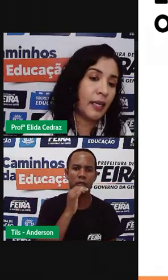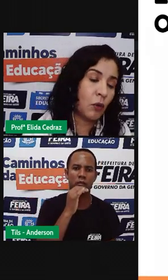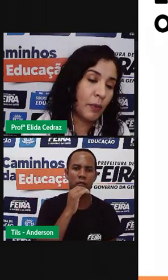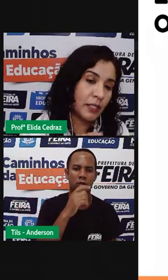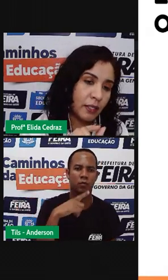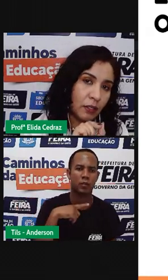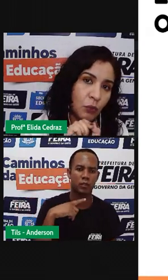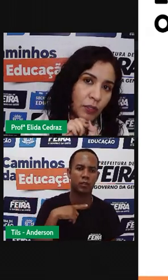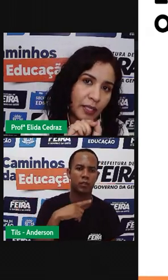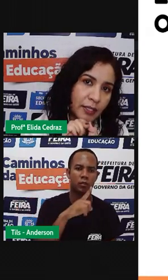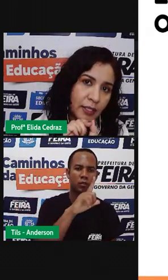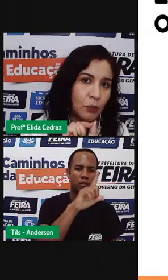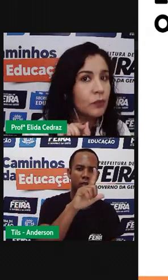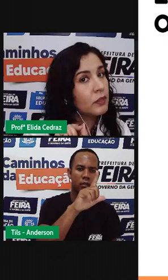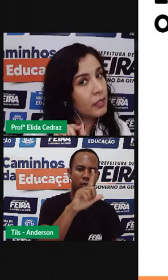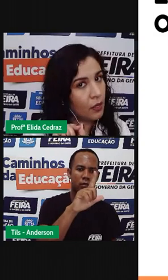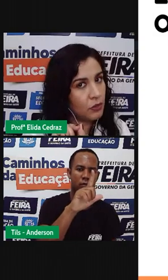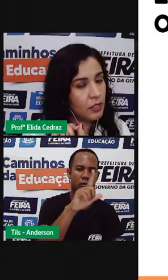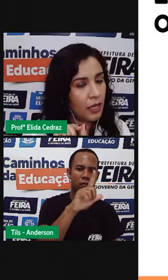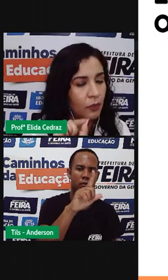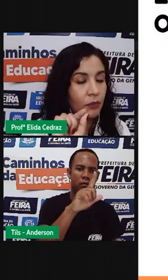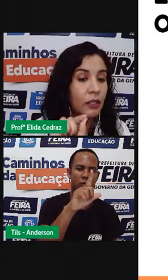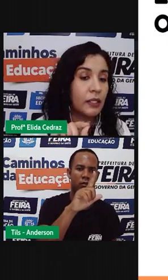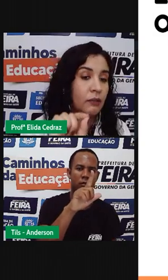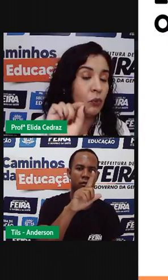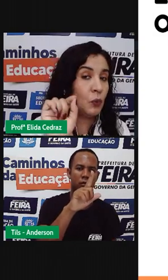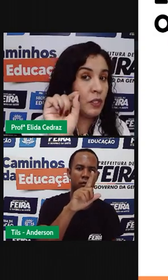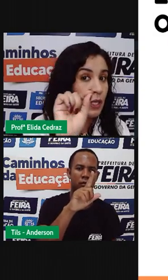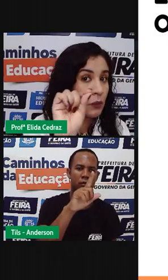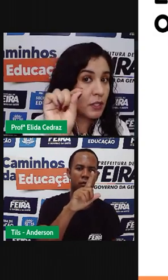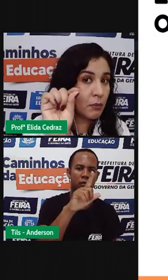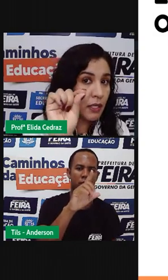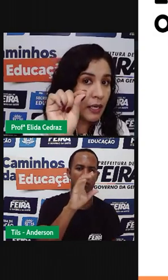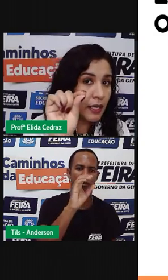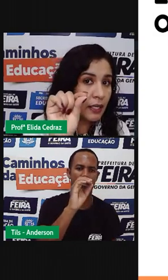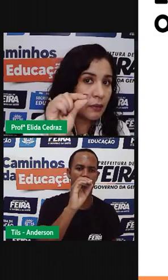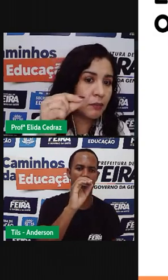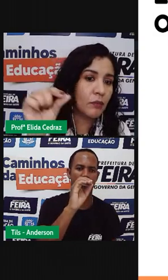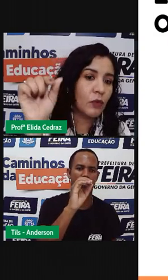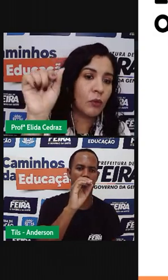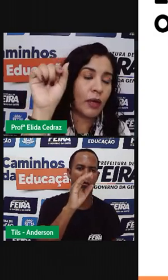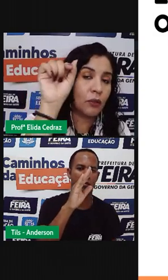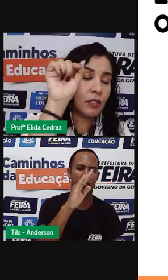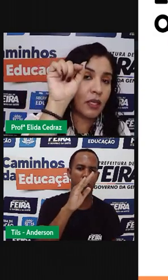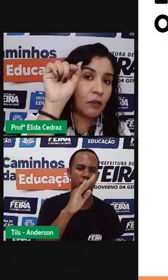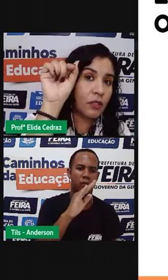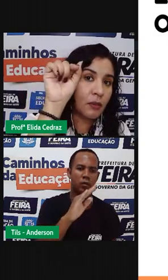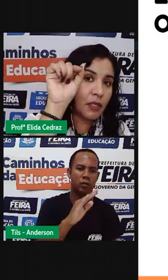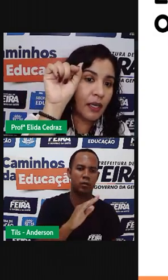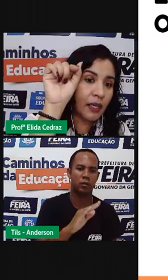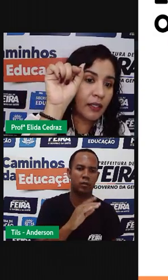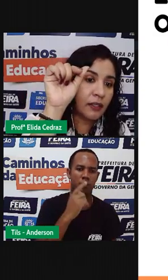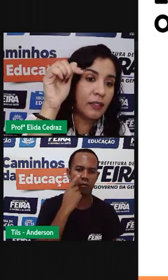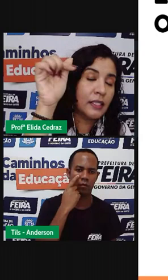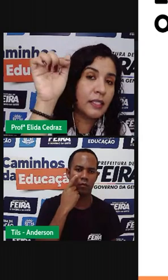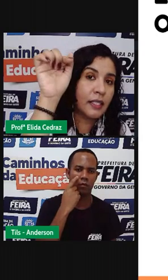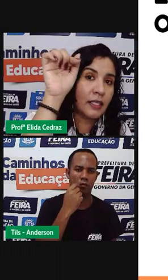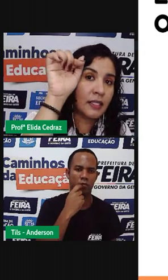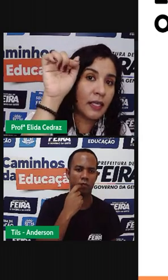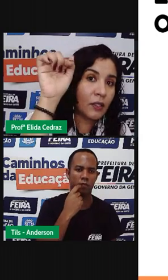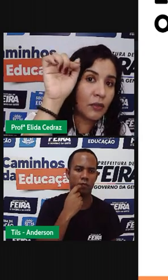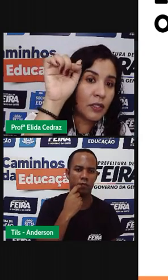milimetrada, ela começa no tracinho, que é o zero. 200 ml, 400